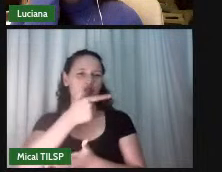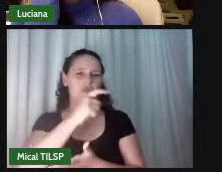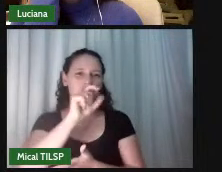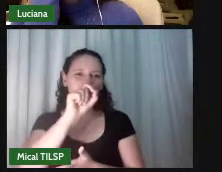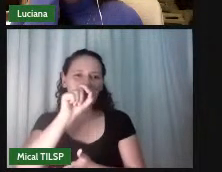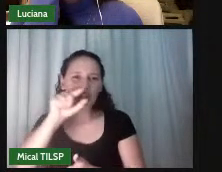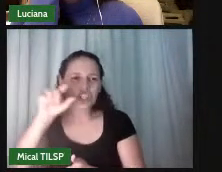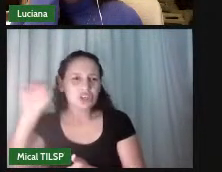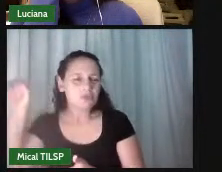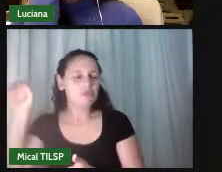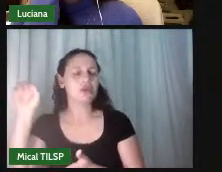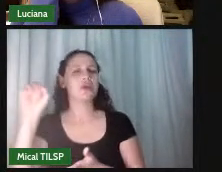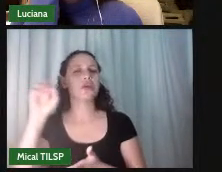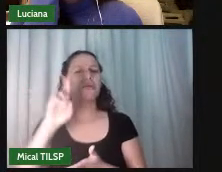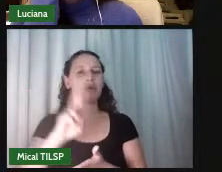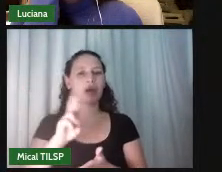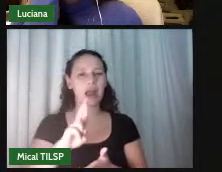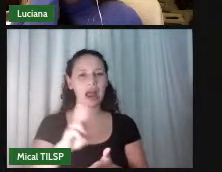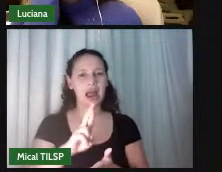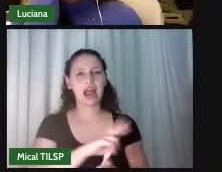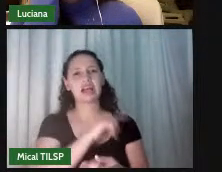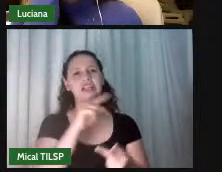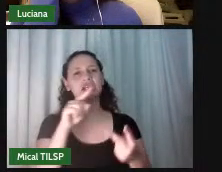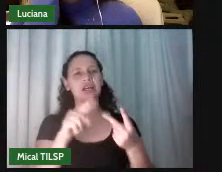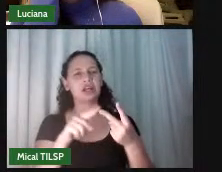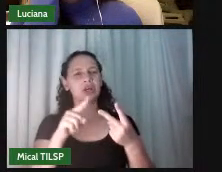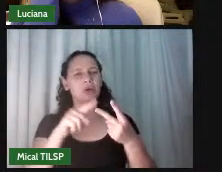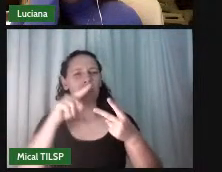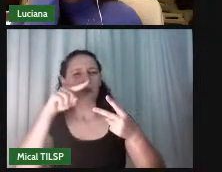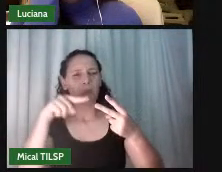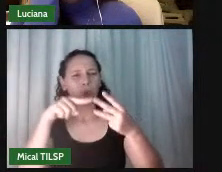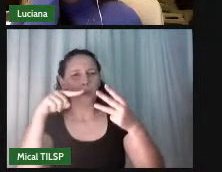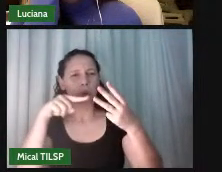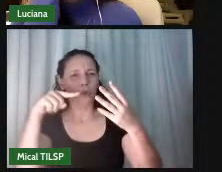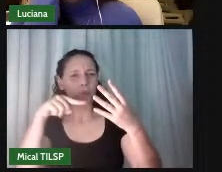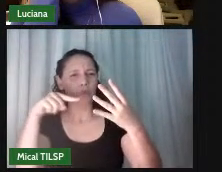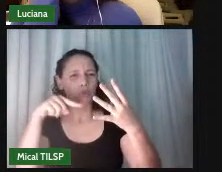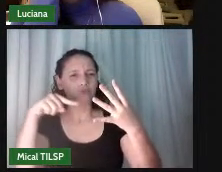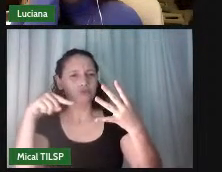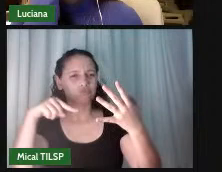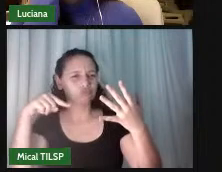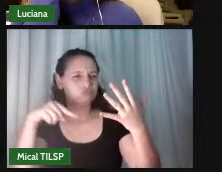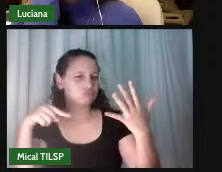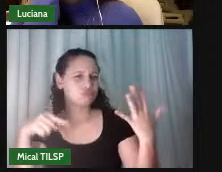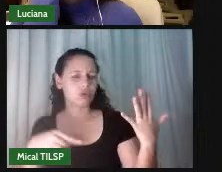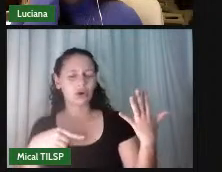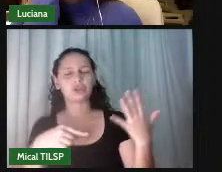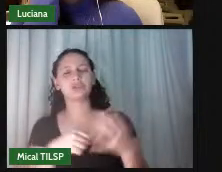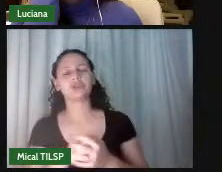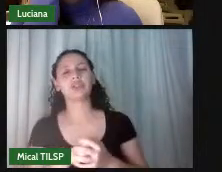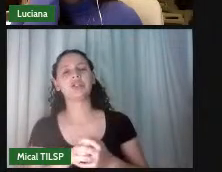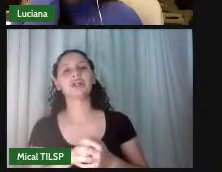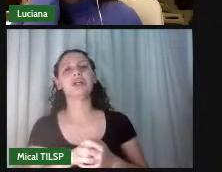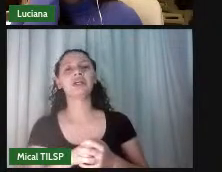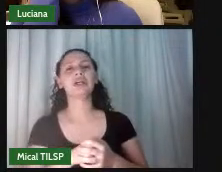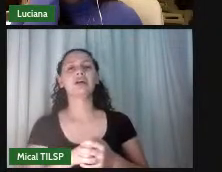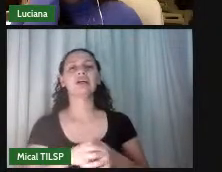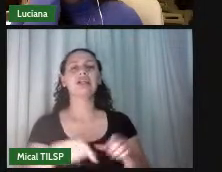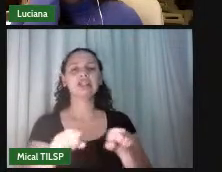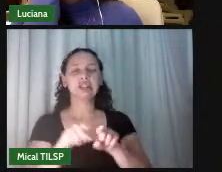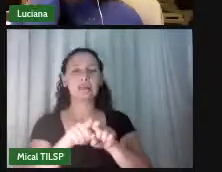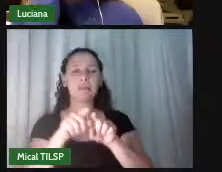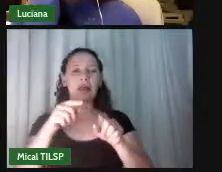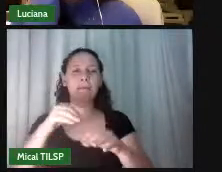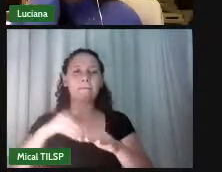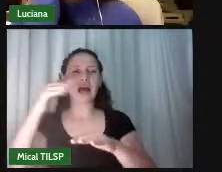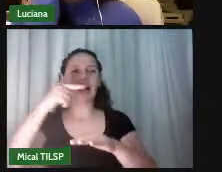imperícia, negligência, condenação do réu ao pagamento de indenização moral por transtornos causados, mais 20 mil